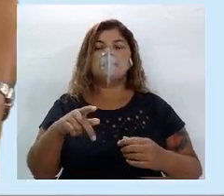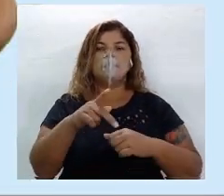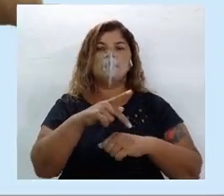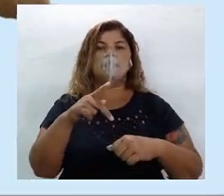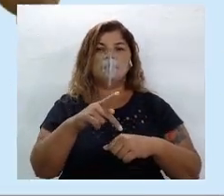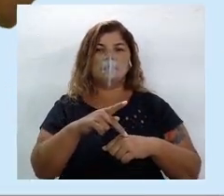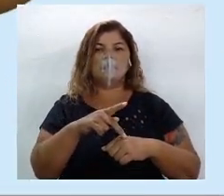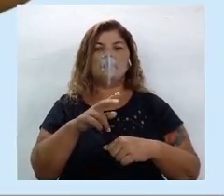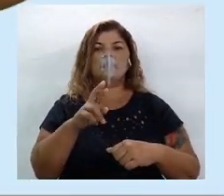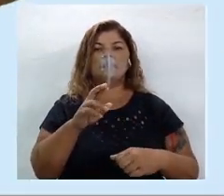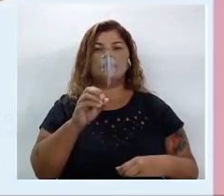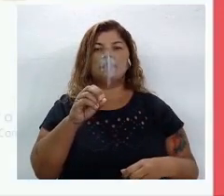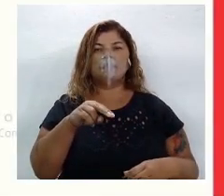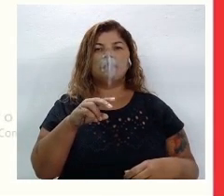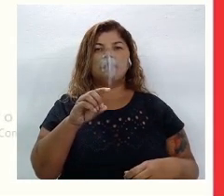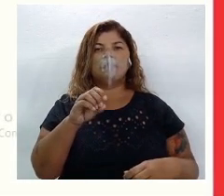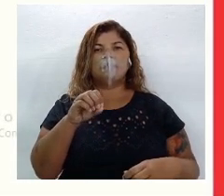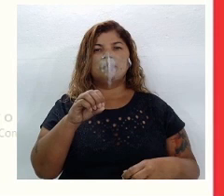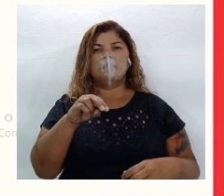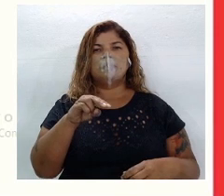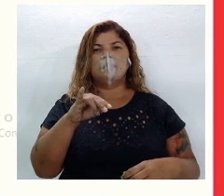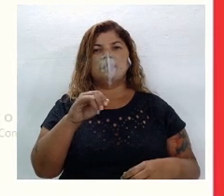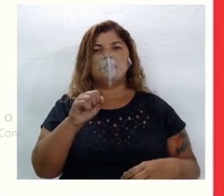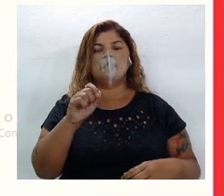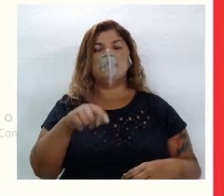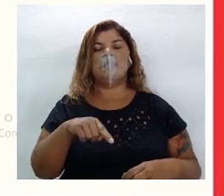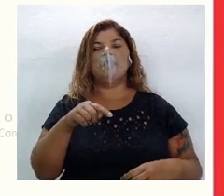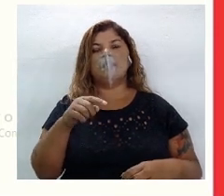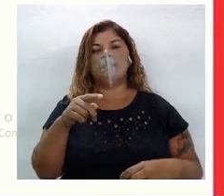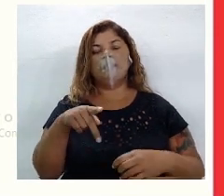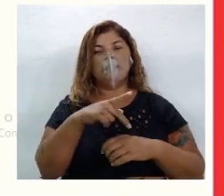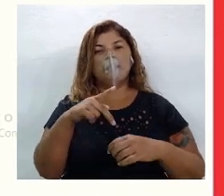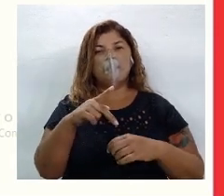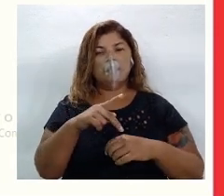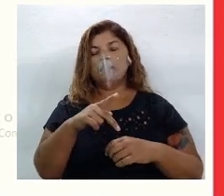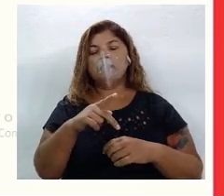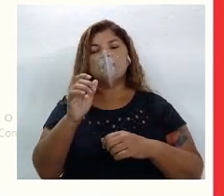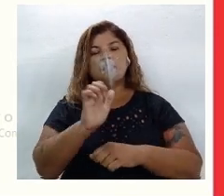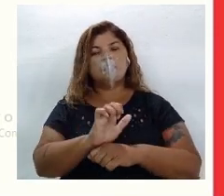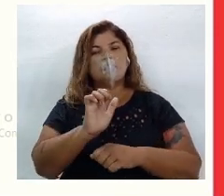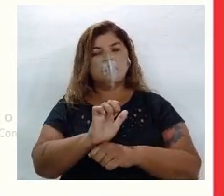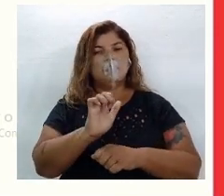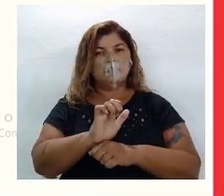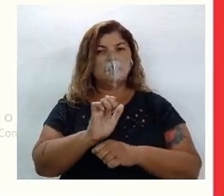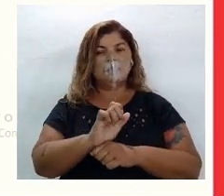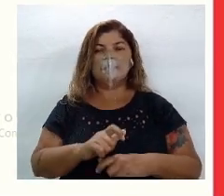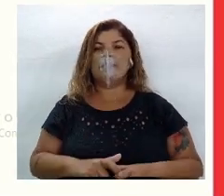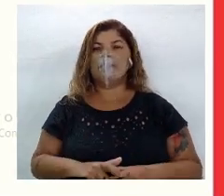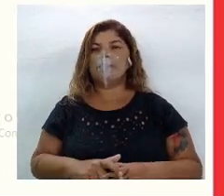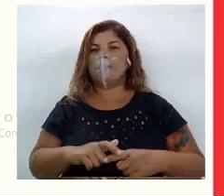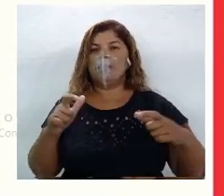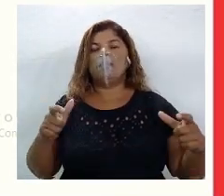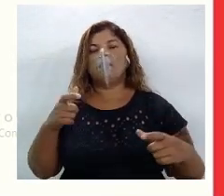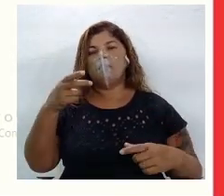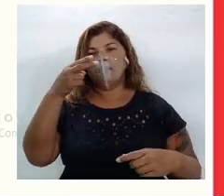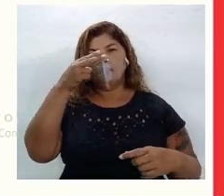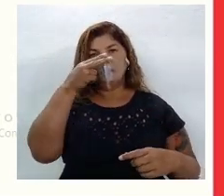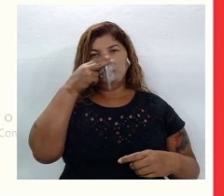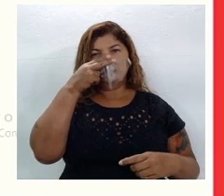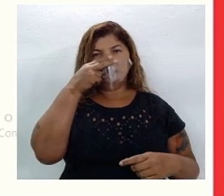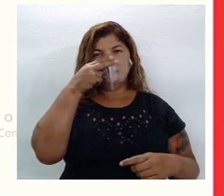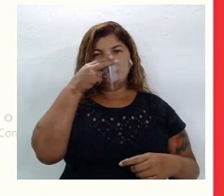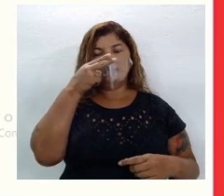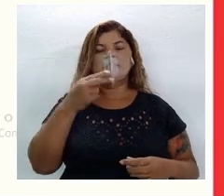país, Rondônia é o estado do país com maior percentual de